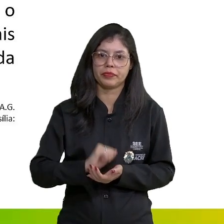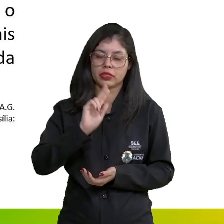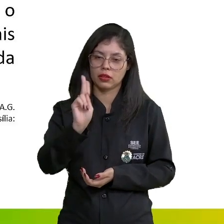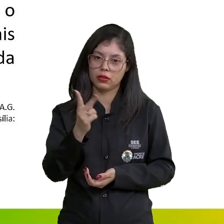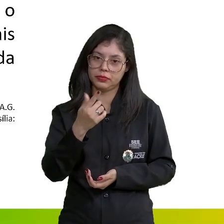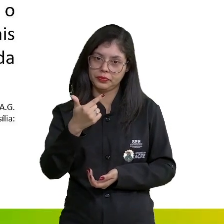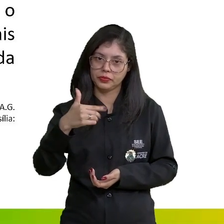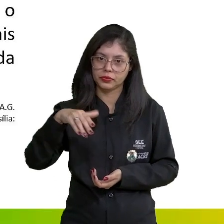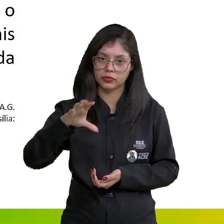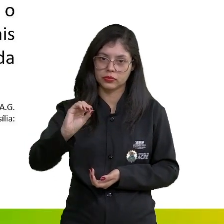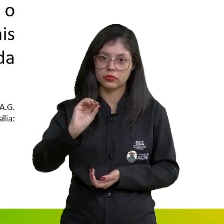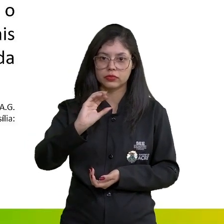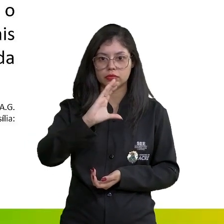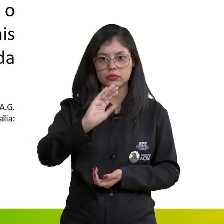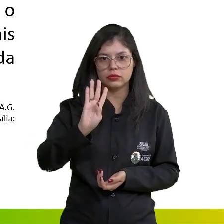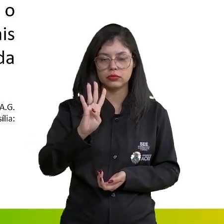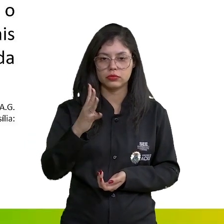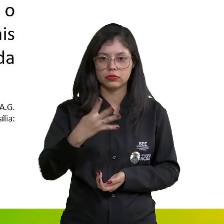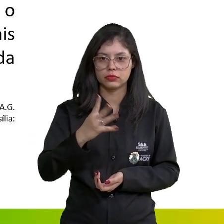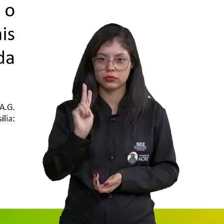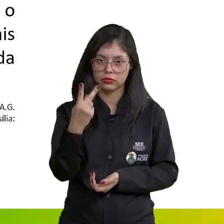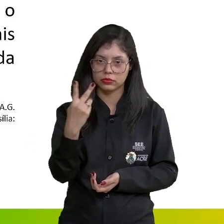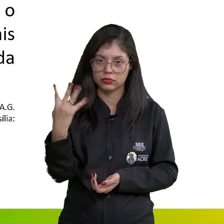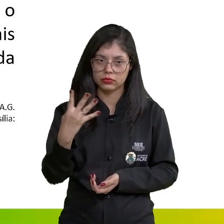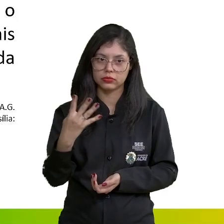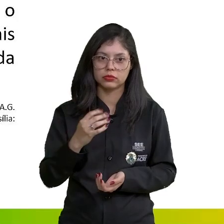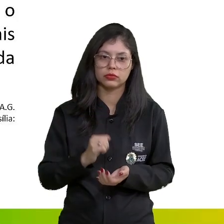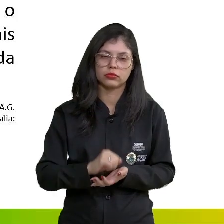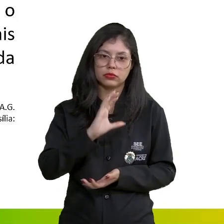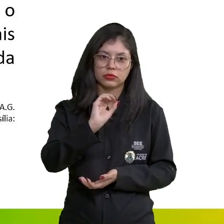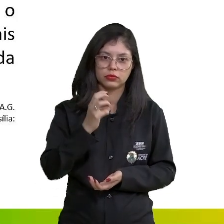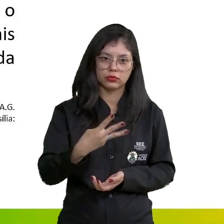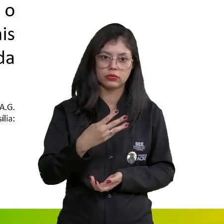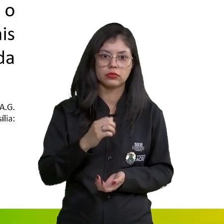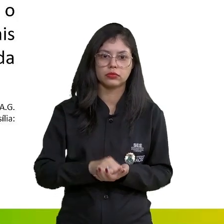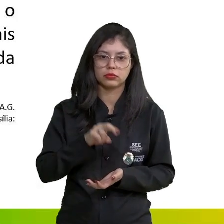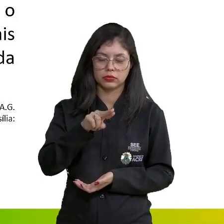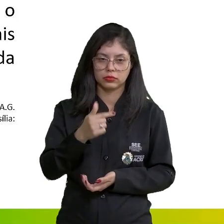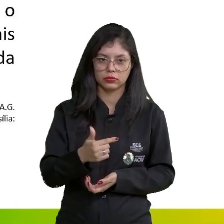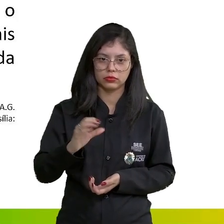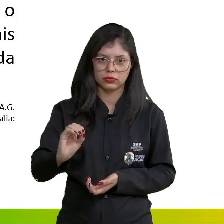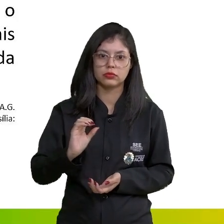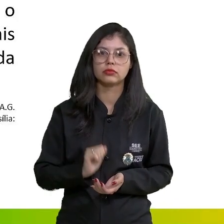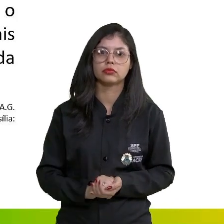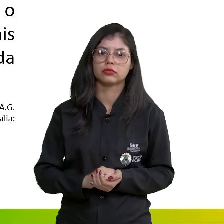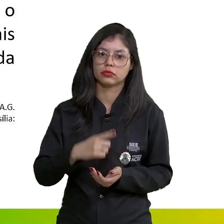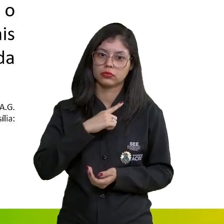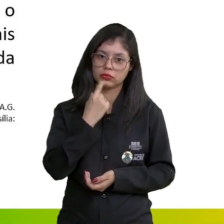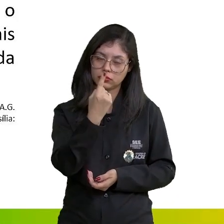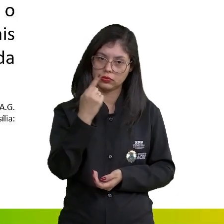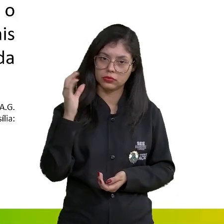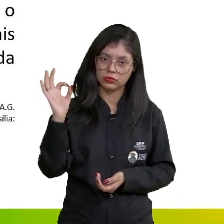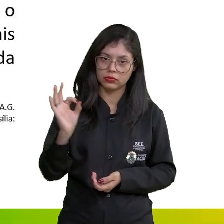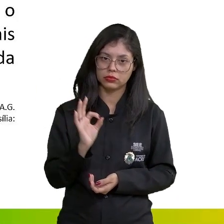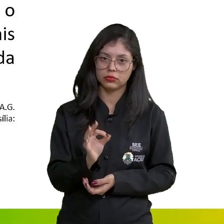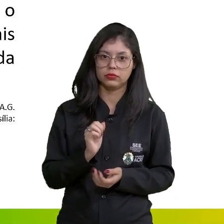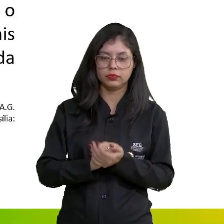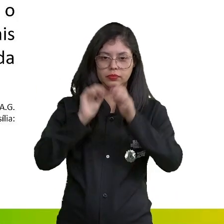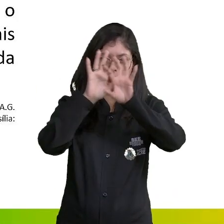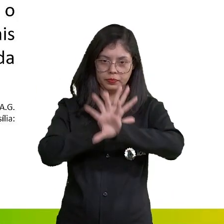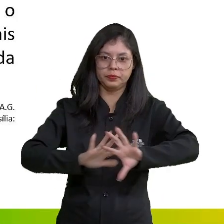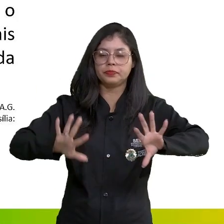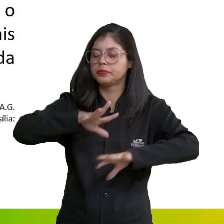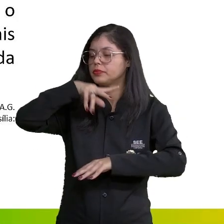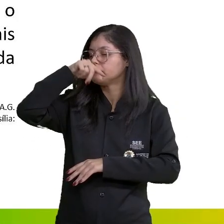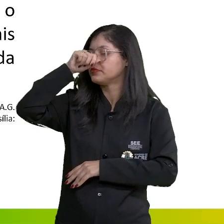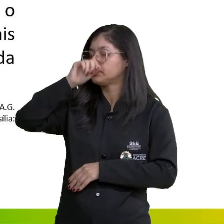de água, metano, ozônio e óxido nitroso, que compõem o restante